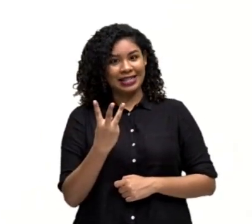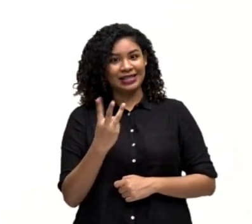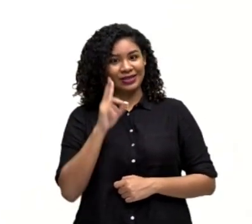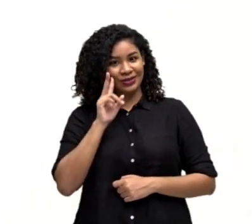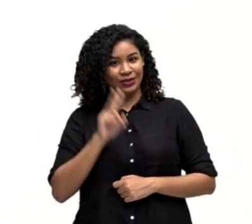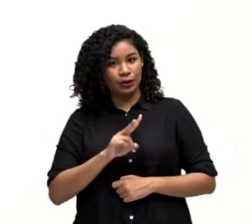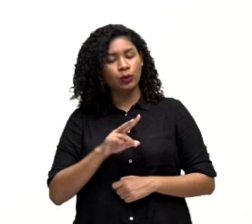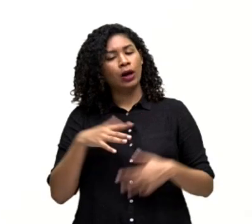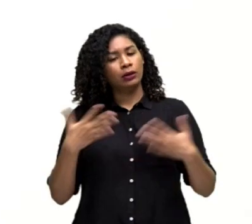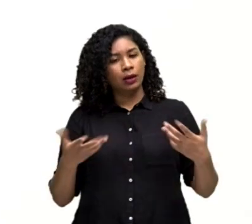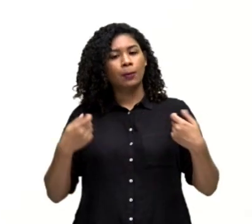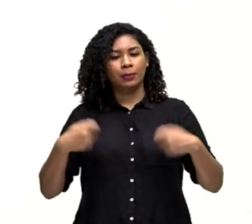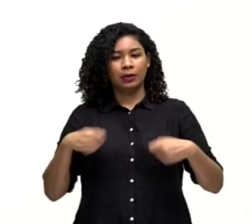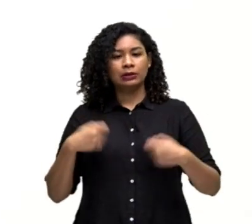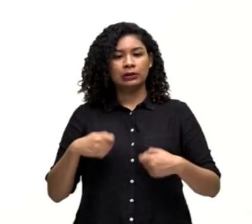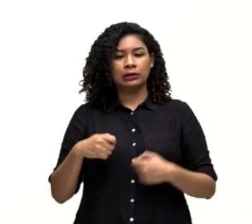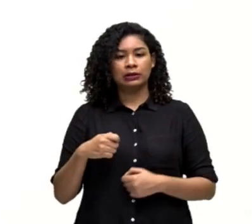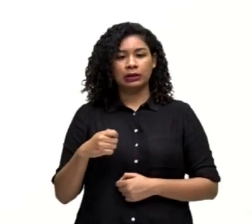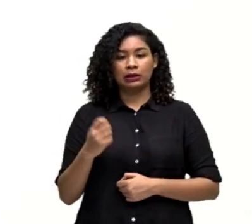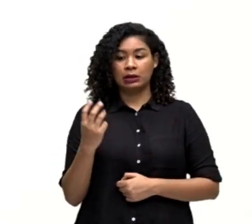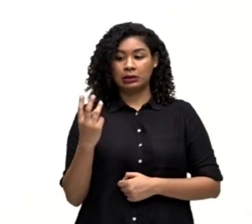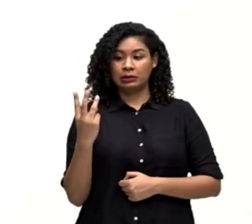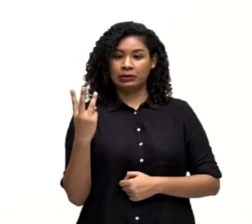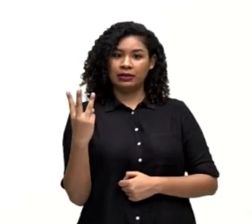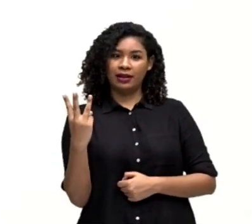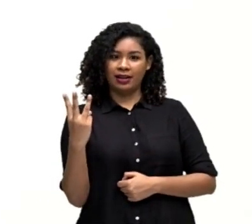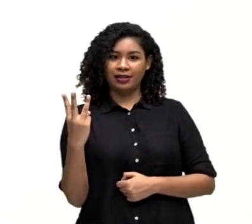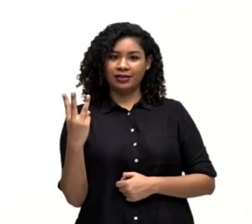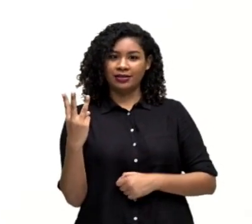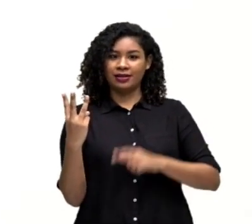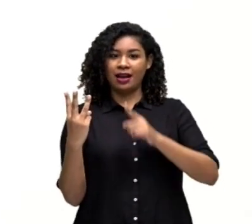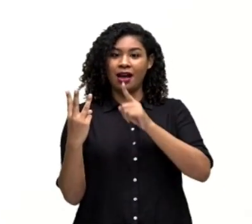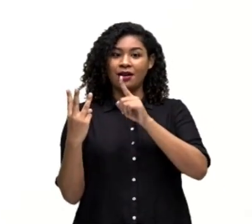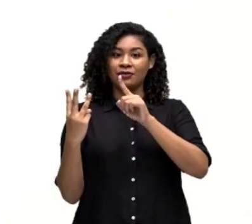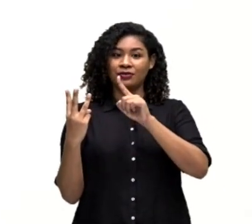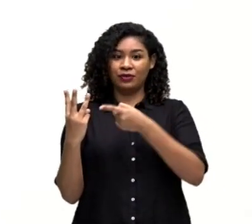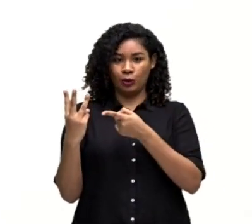3 casas decimais. E aí, reparem,